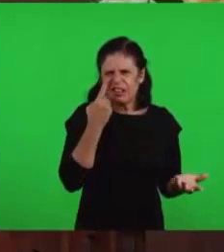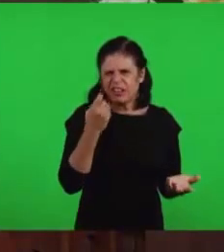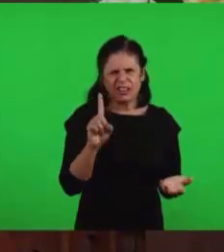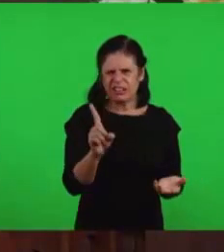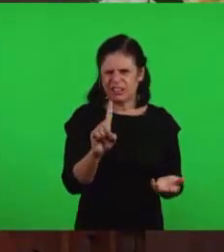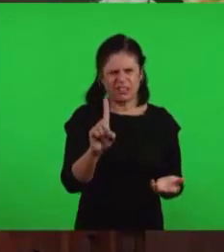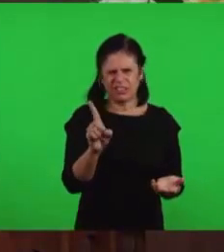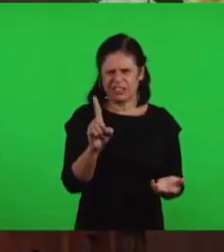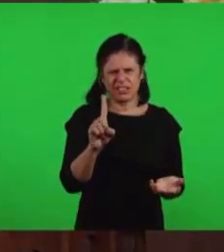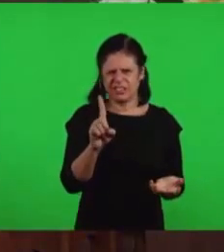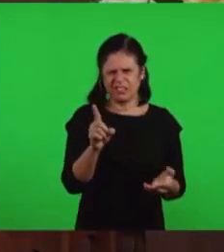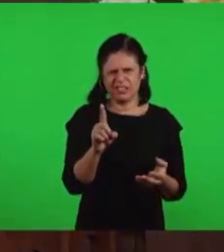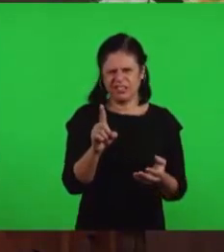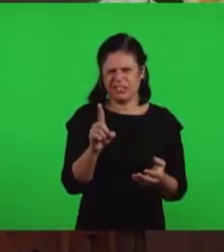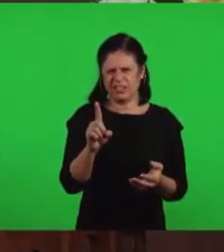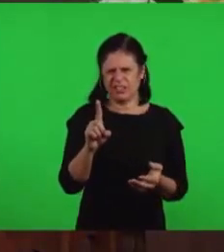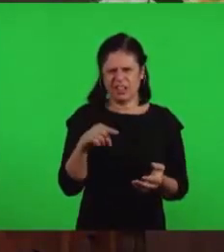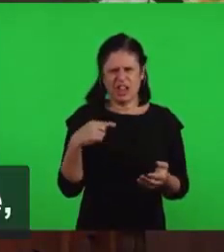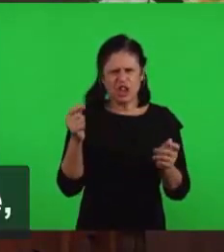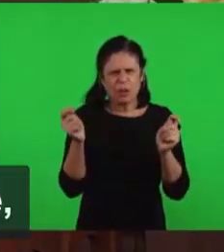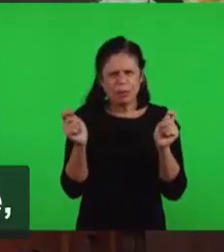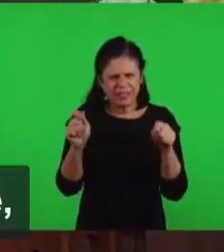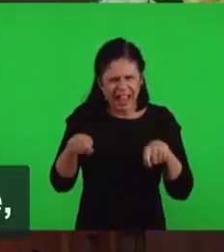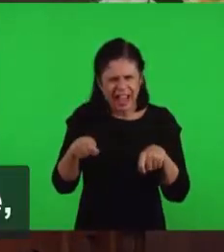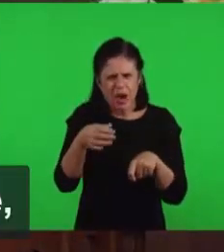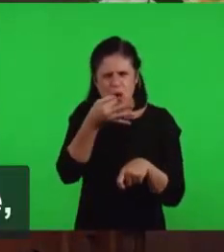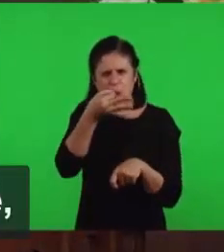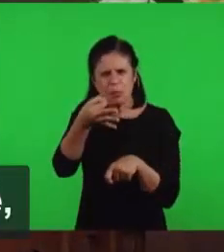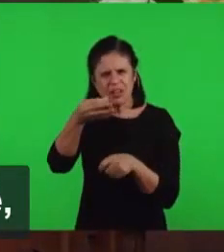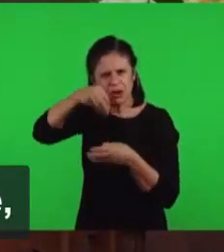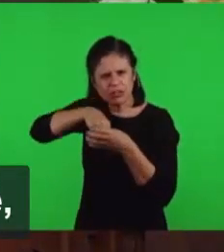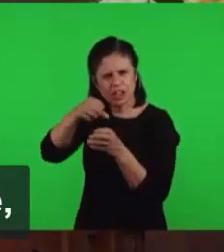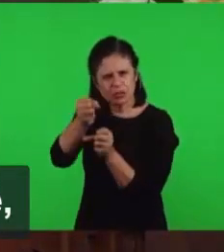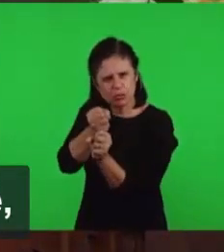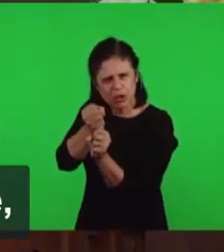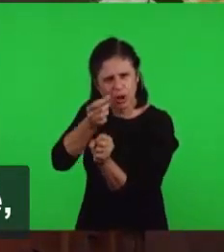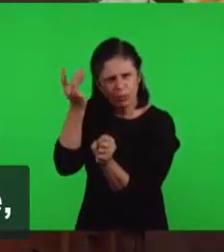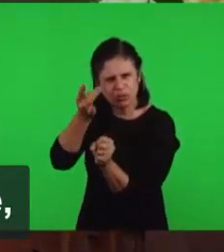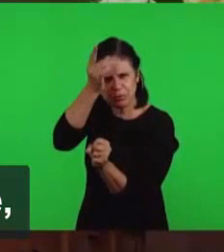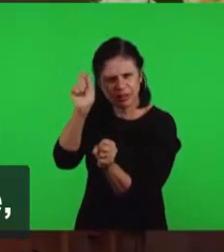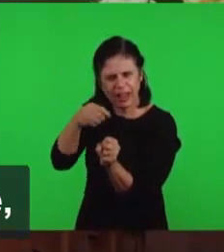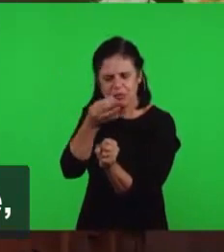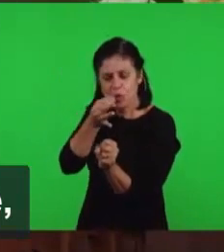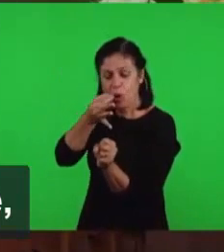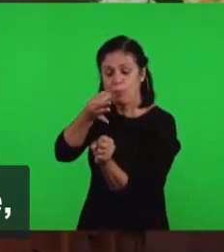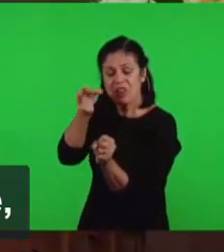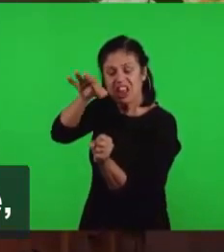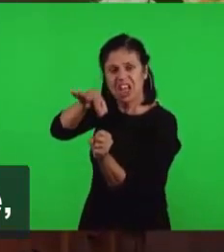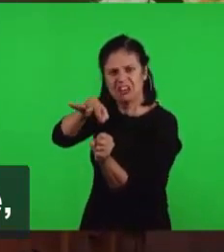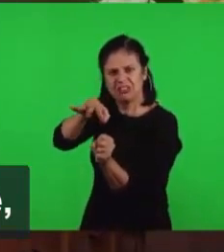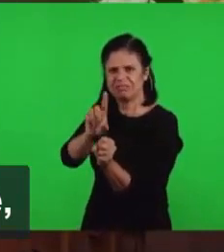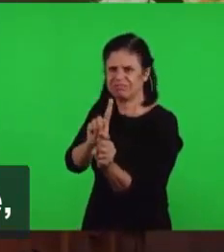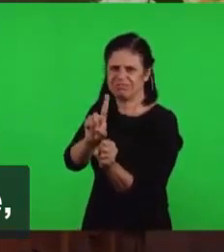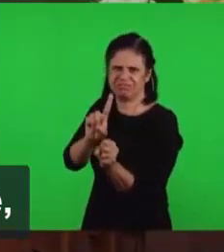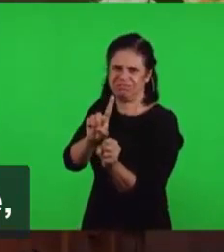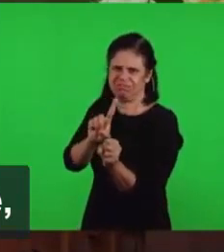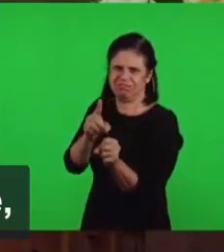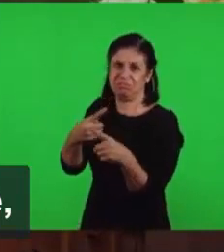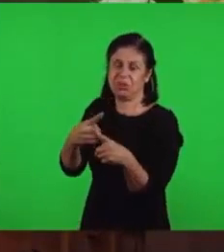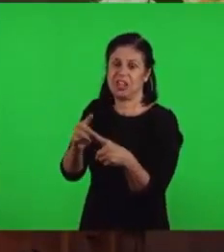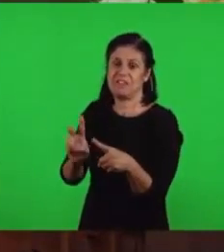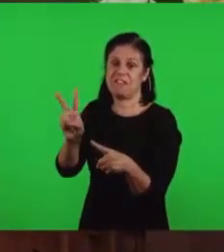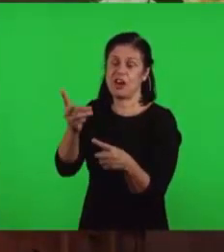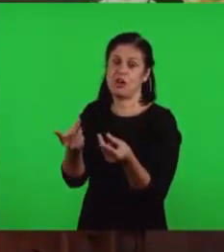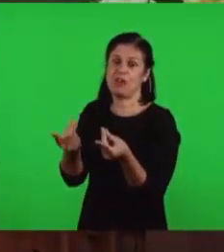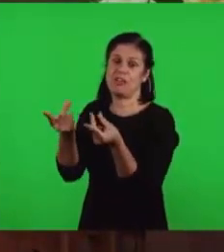Espírito dispensa os nossos comentários humanos Racionais que não tem valor para a vida eterna